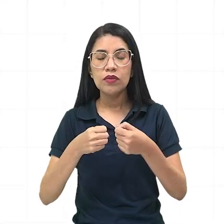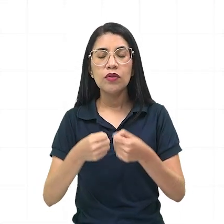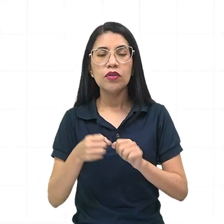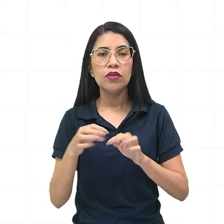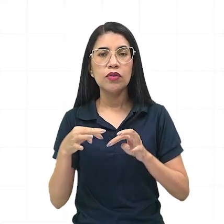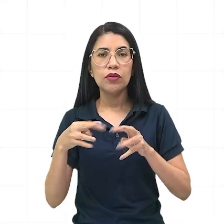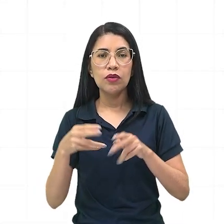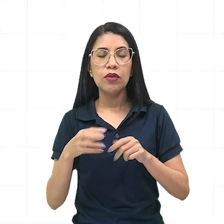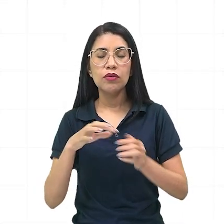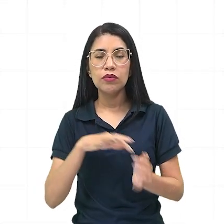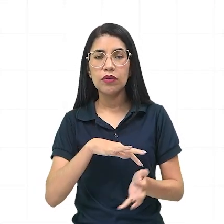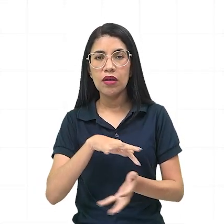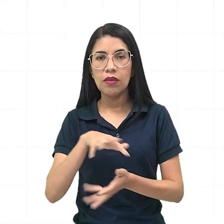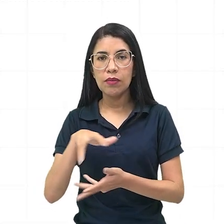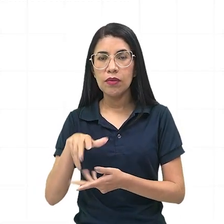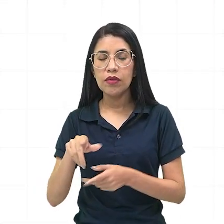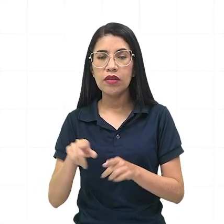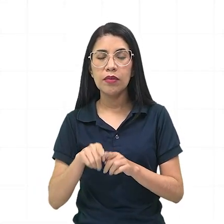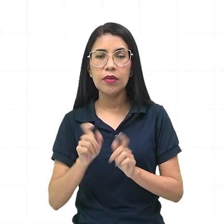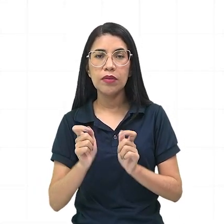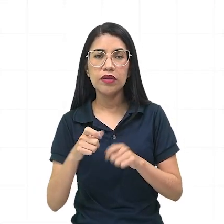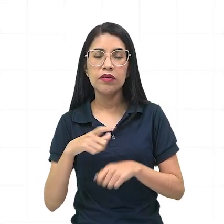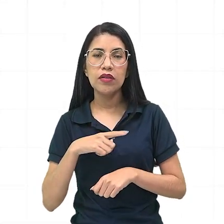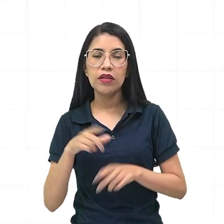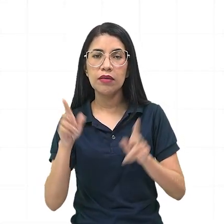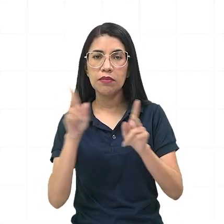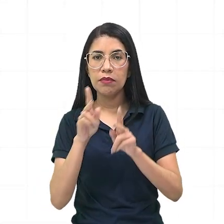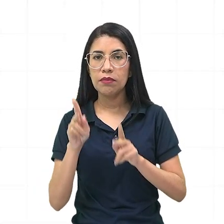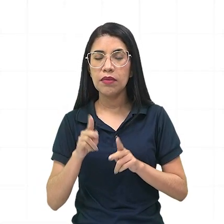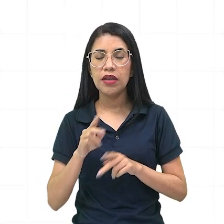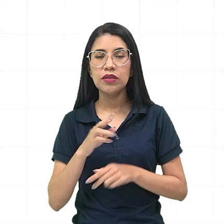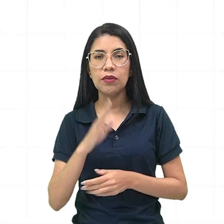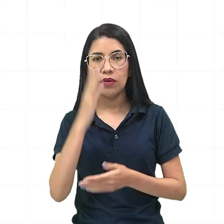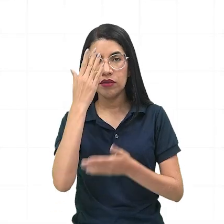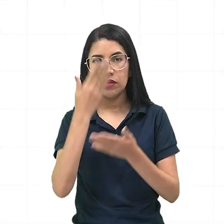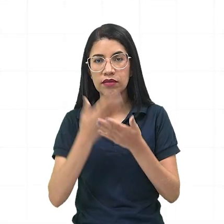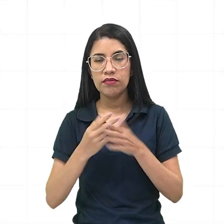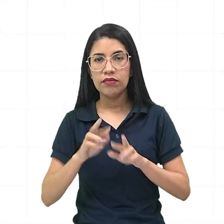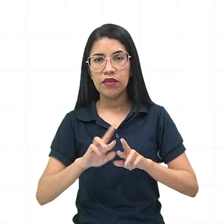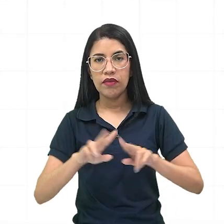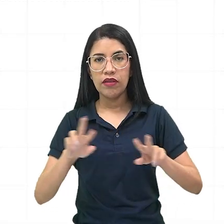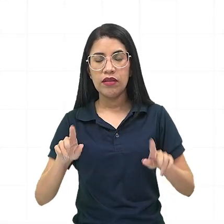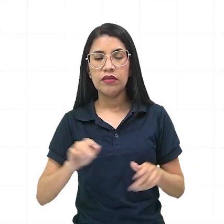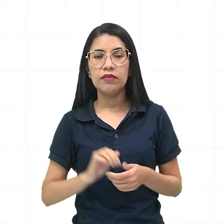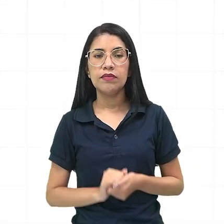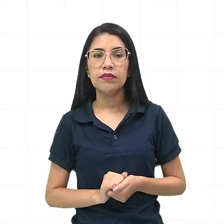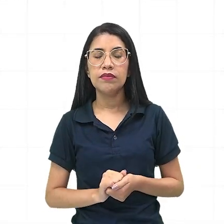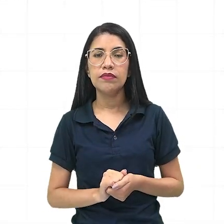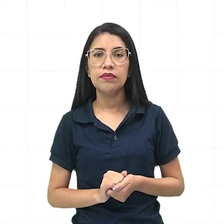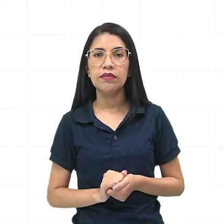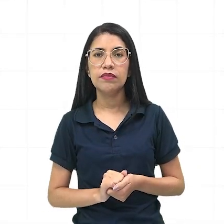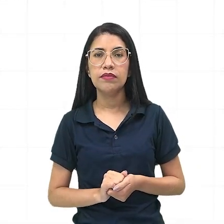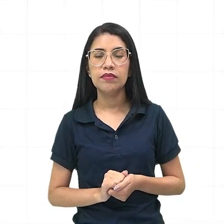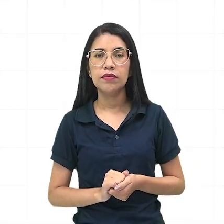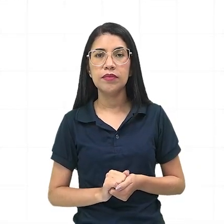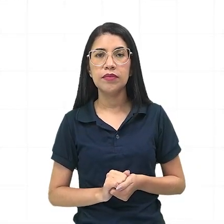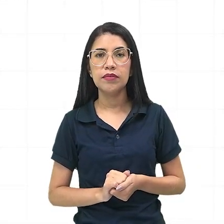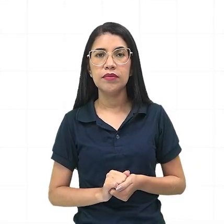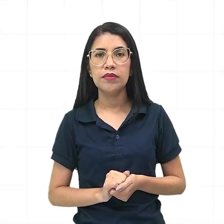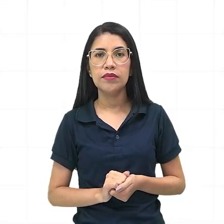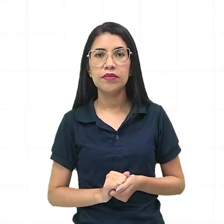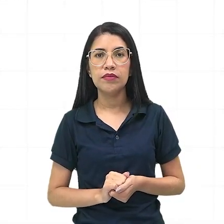criar entendimento e harmonia entre diferentes crenças. Okay? Por